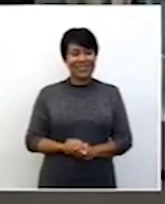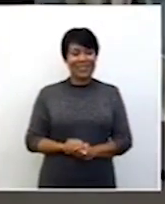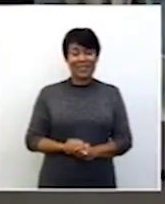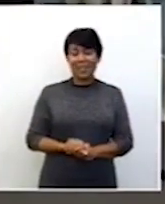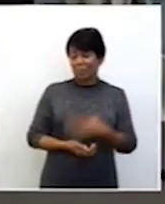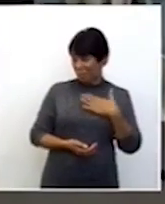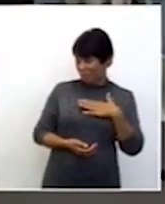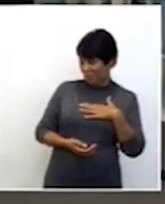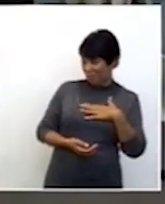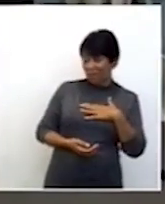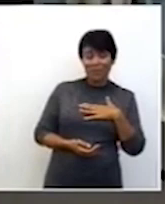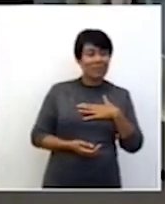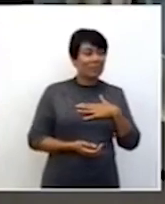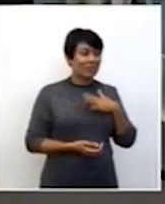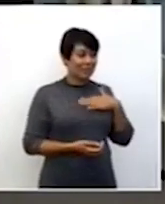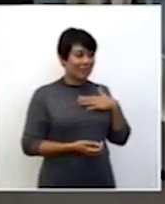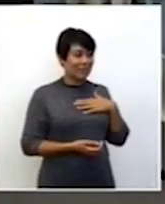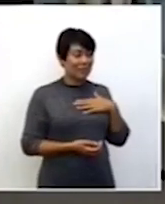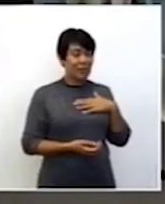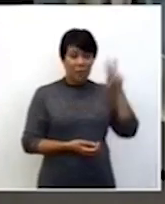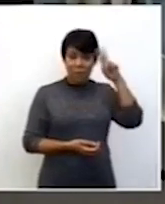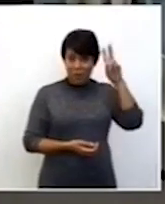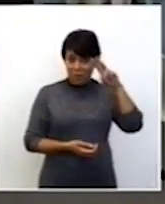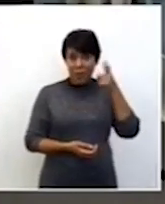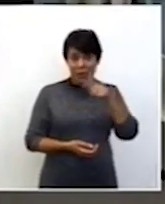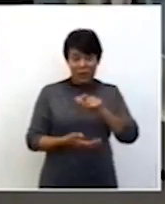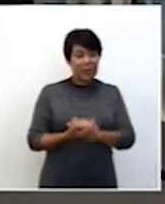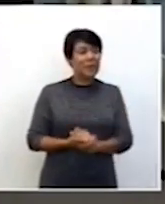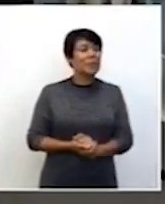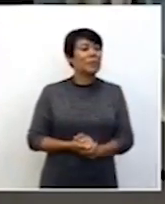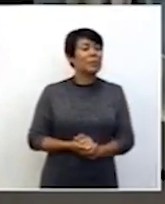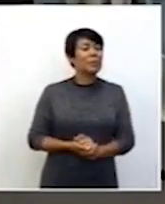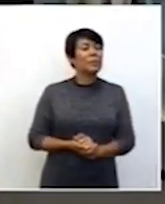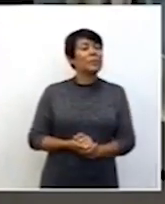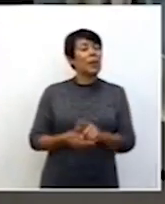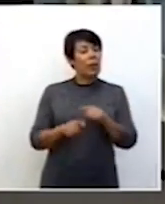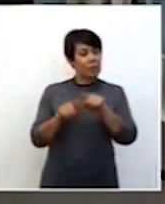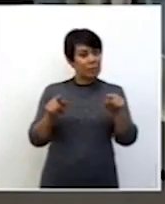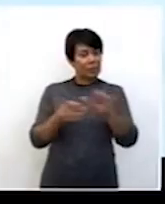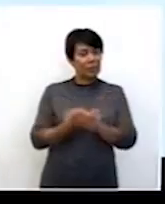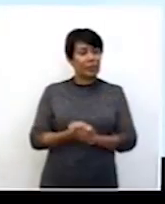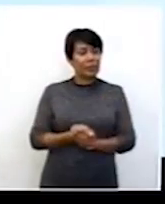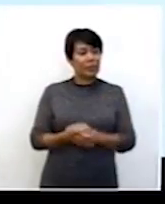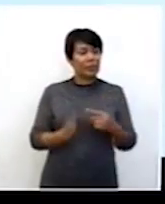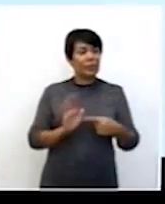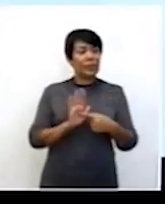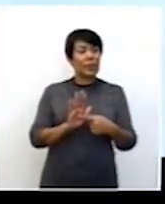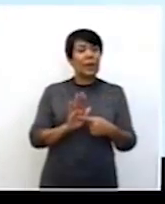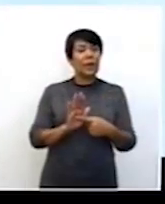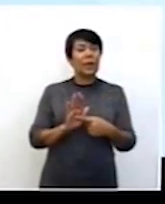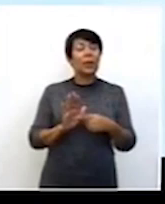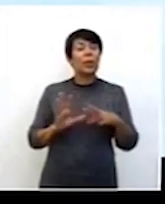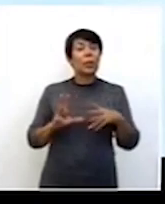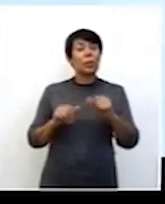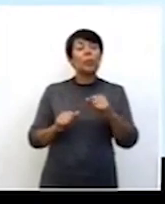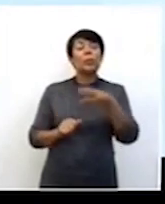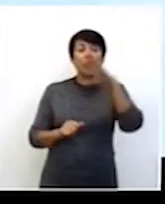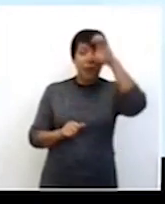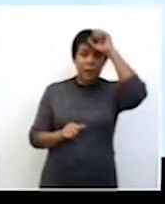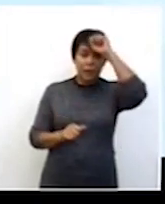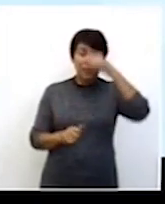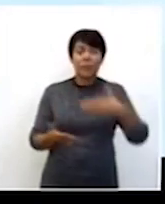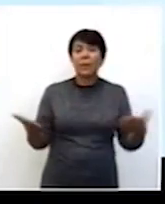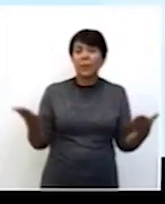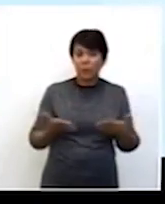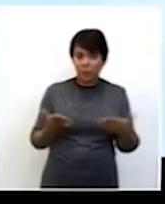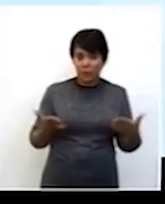Tranquilo? Vamos fazer uma revisãozinha ali? Então, a revisãozinha aí para vocês, ó. Vai aparecer na tela o que nós olhamos nessa aula de hoje, o